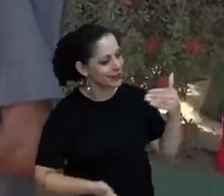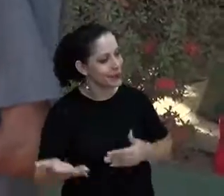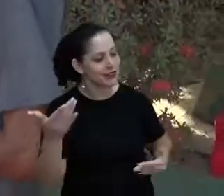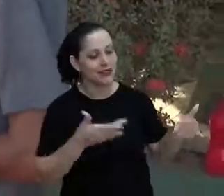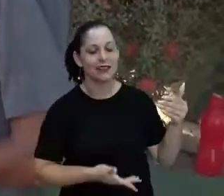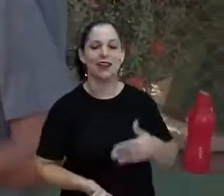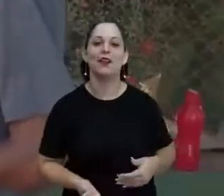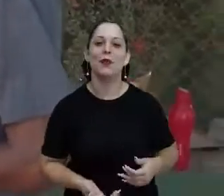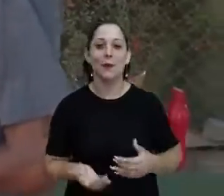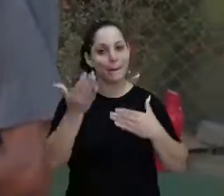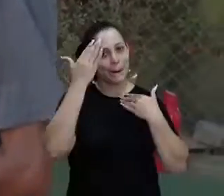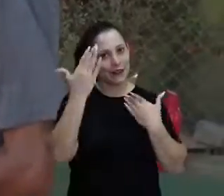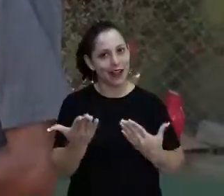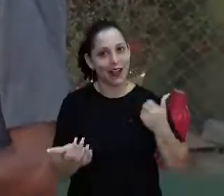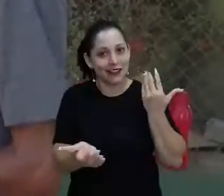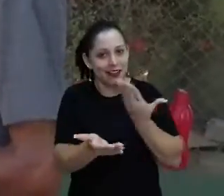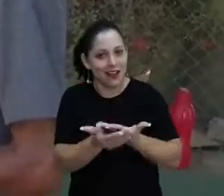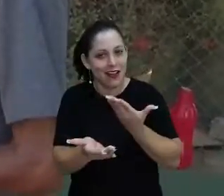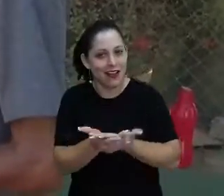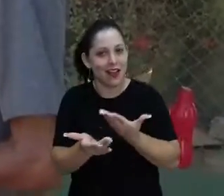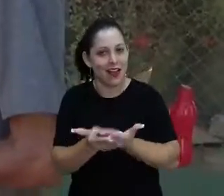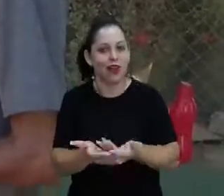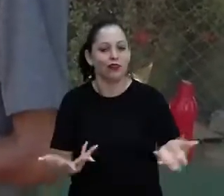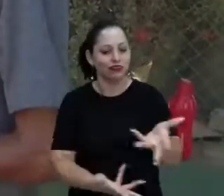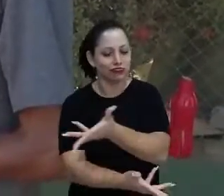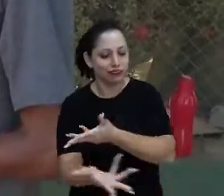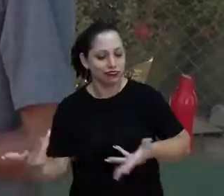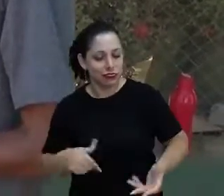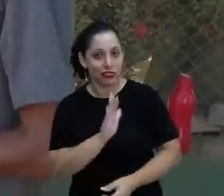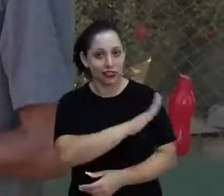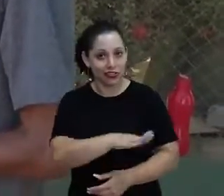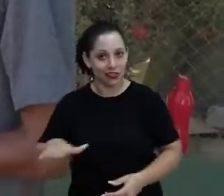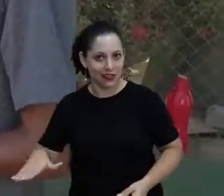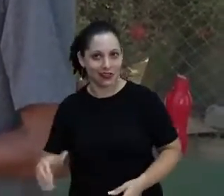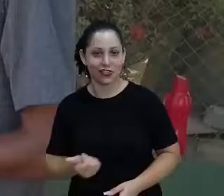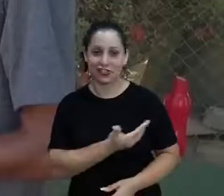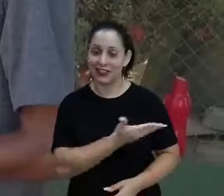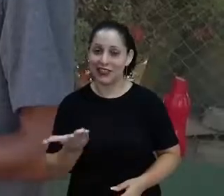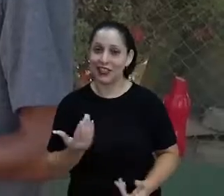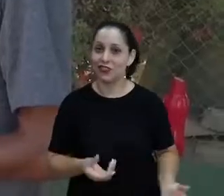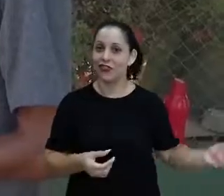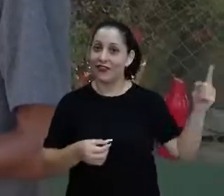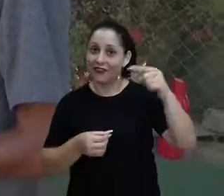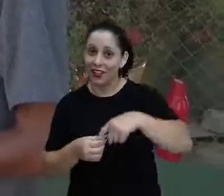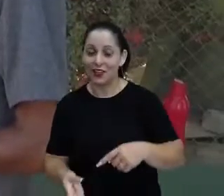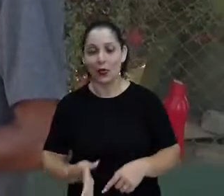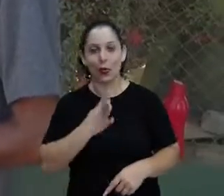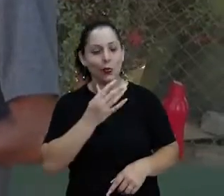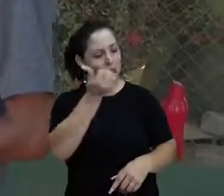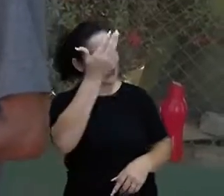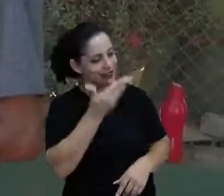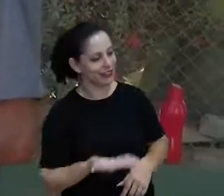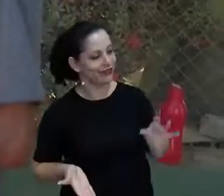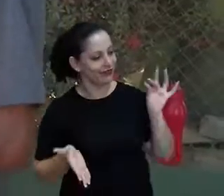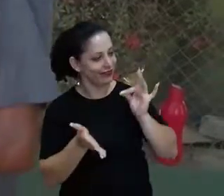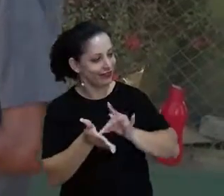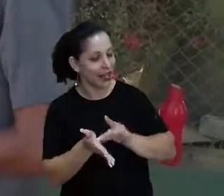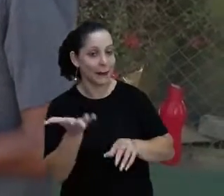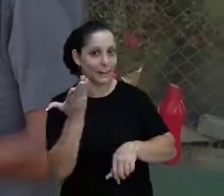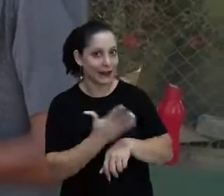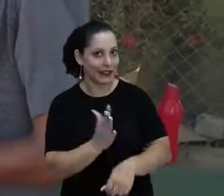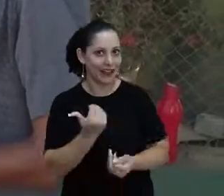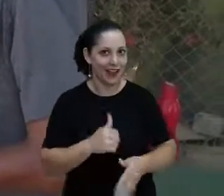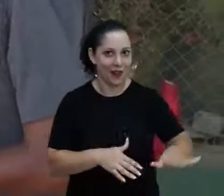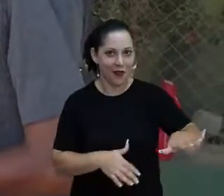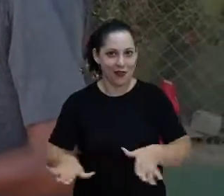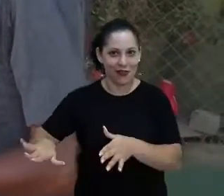participação, por enriquecer nossa aula, né, para os nossos alunos. Espero que eles possam vir aqui, conhecer o senhor pessoalmente e praticar o hóquei. E é isso, nos